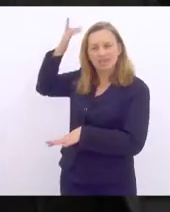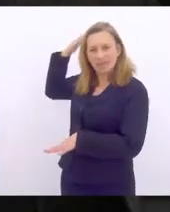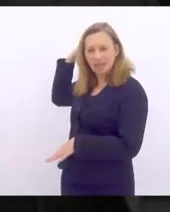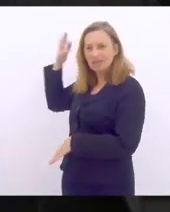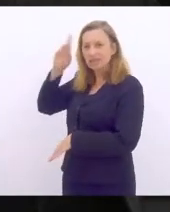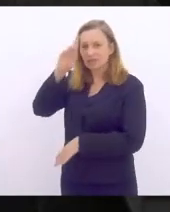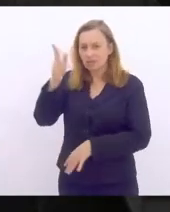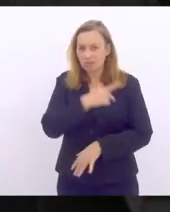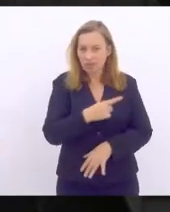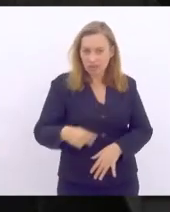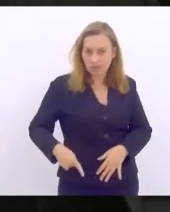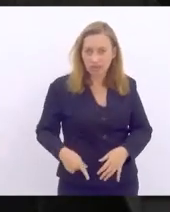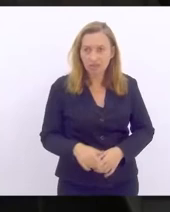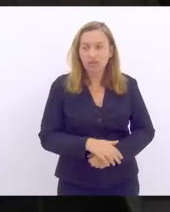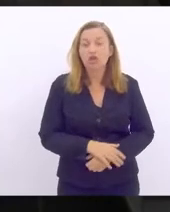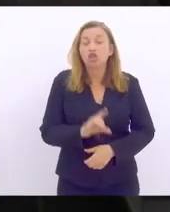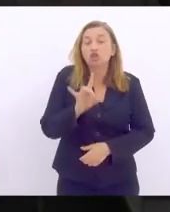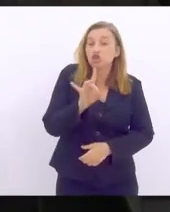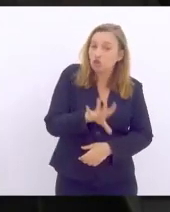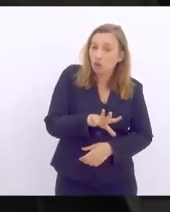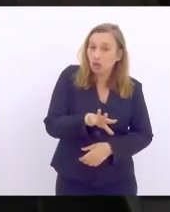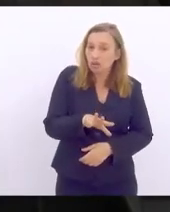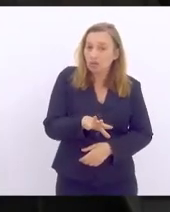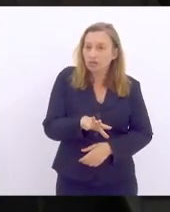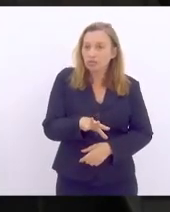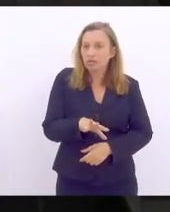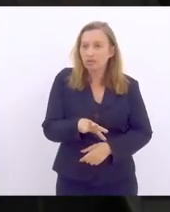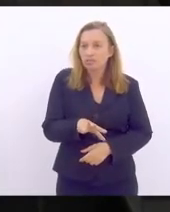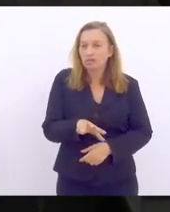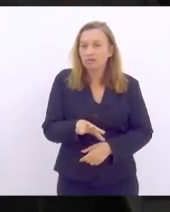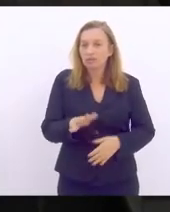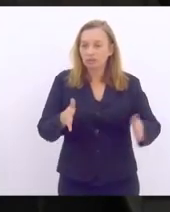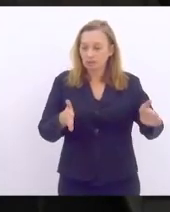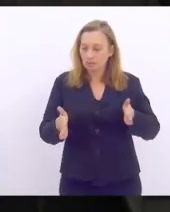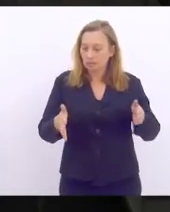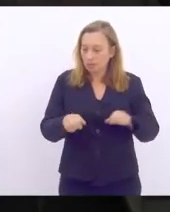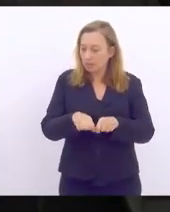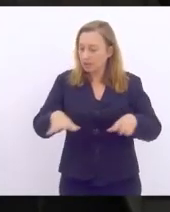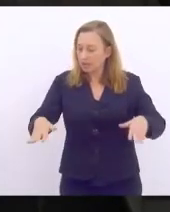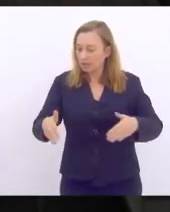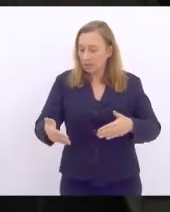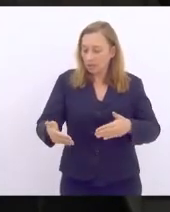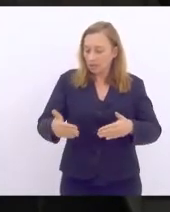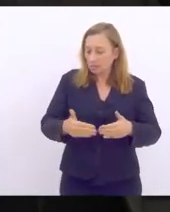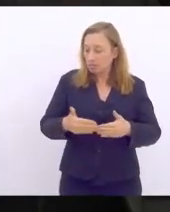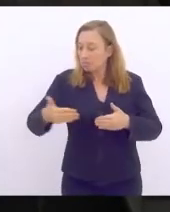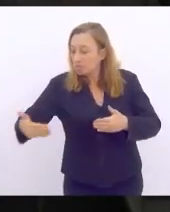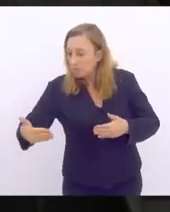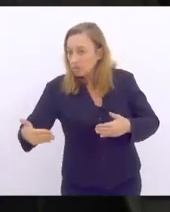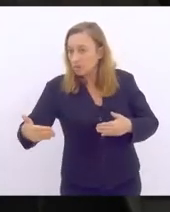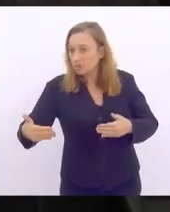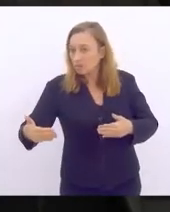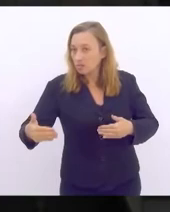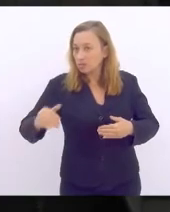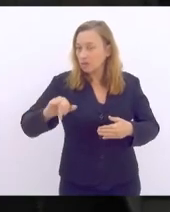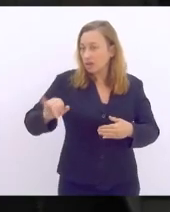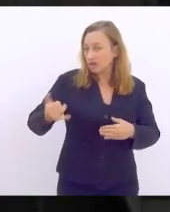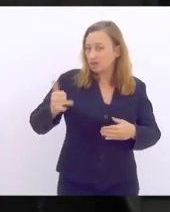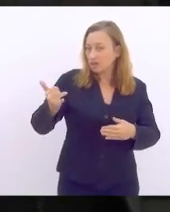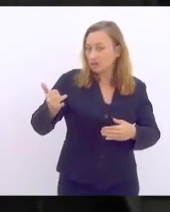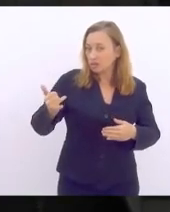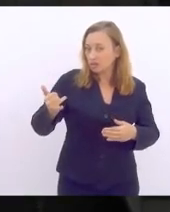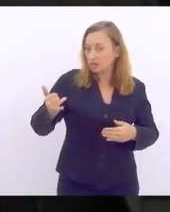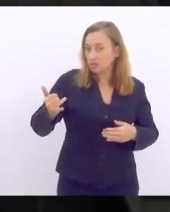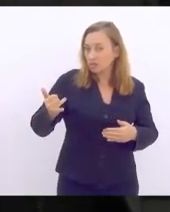Presidente e somente da pandemia para cá a inflação